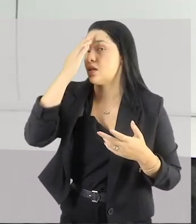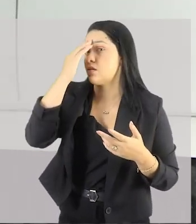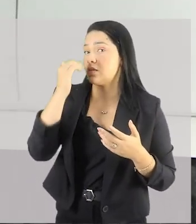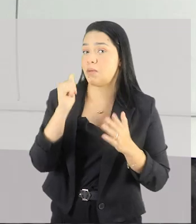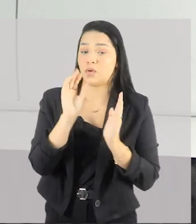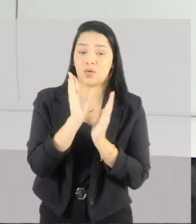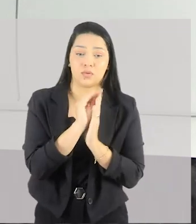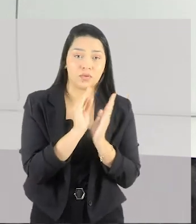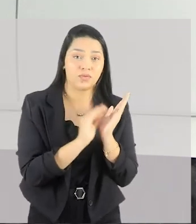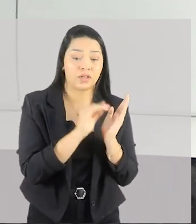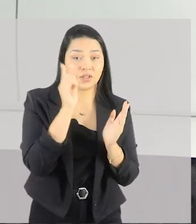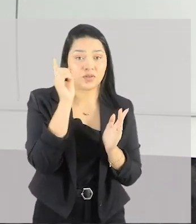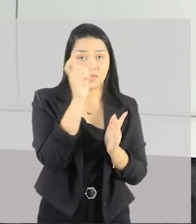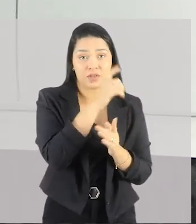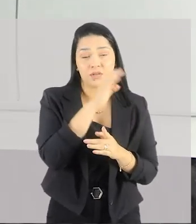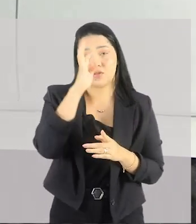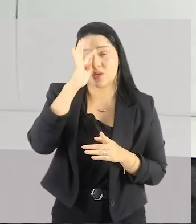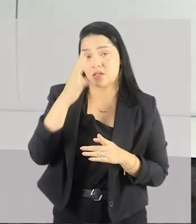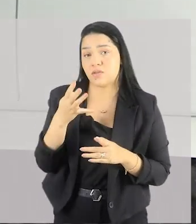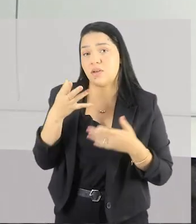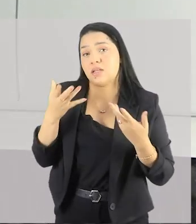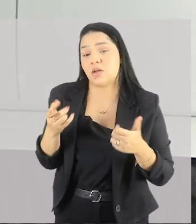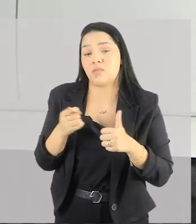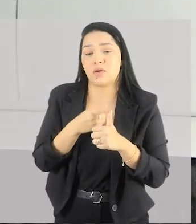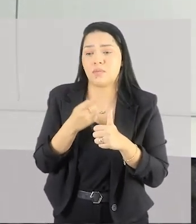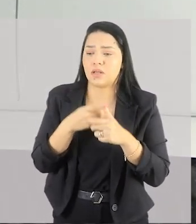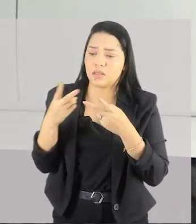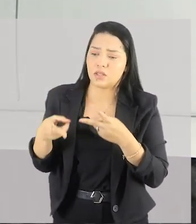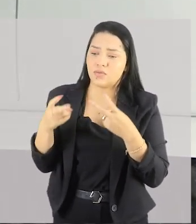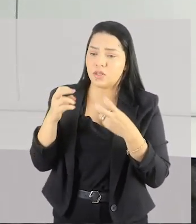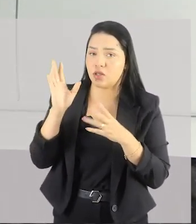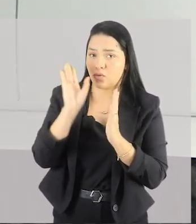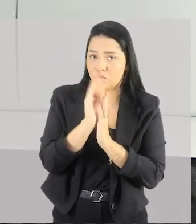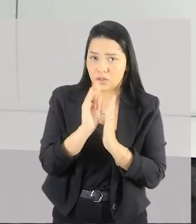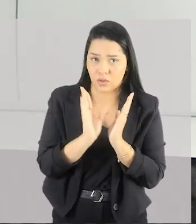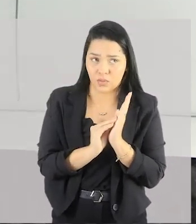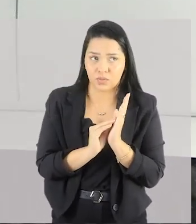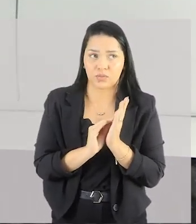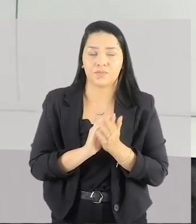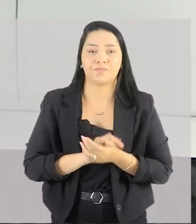conteúdo, fica difícil resolver, tá? Então, primeira coisa, identifique o conteúdo.